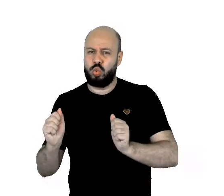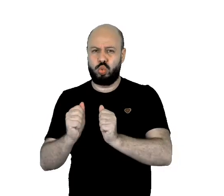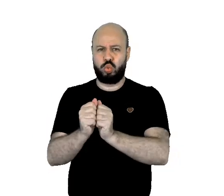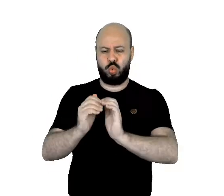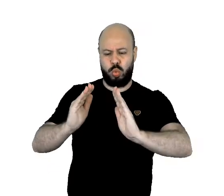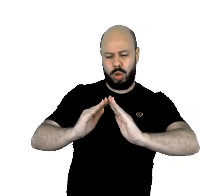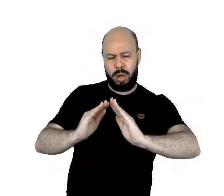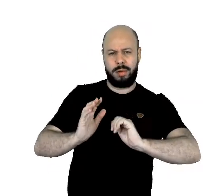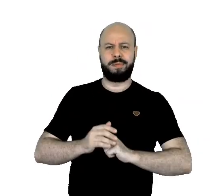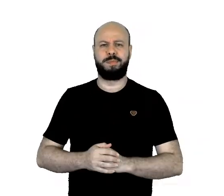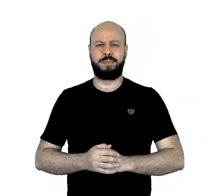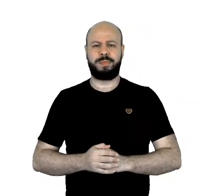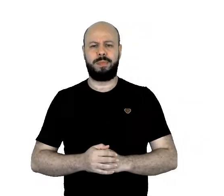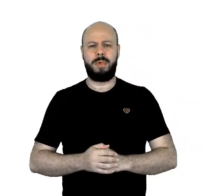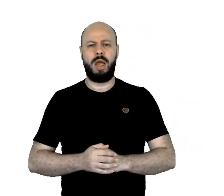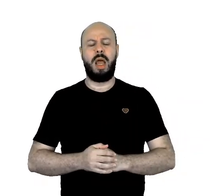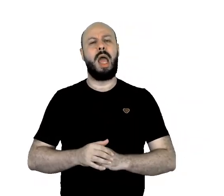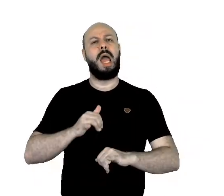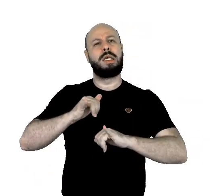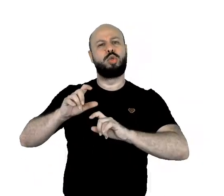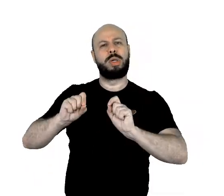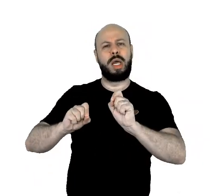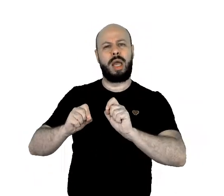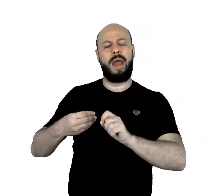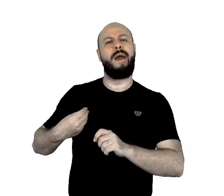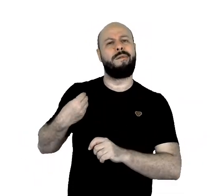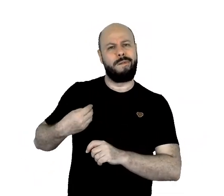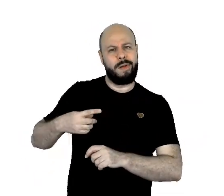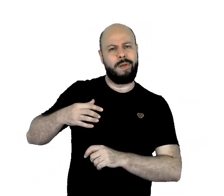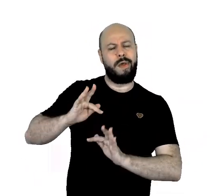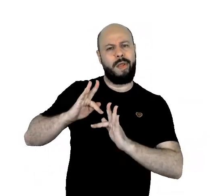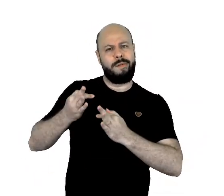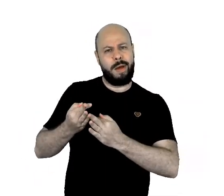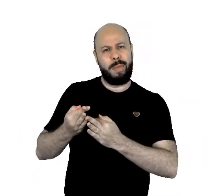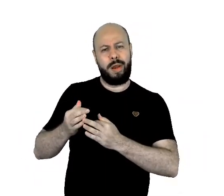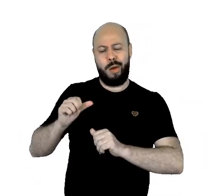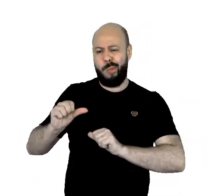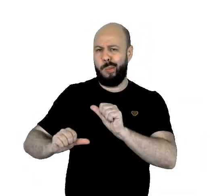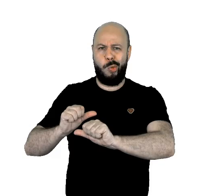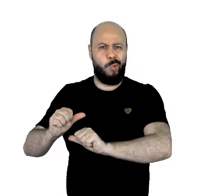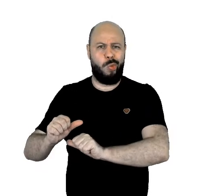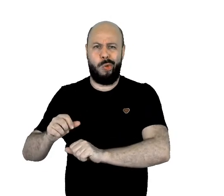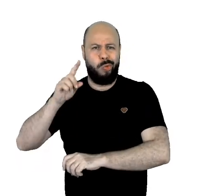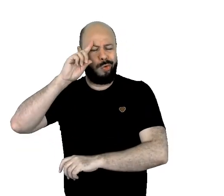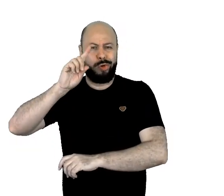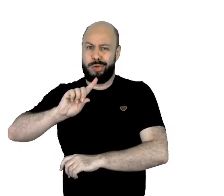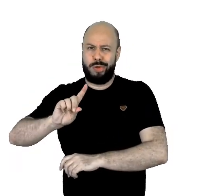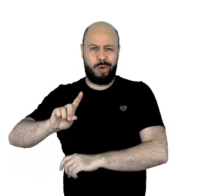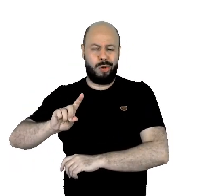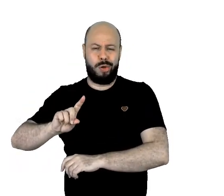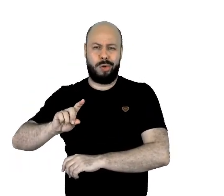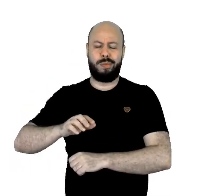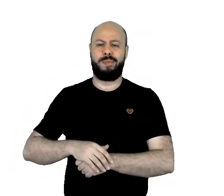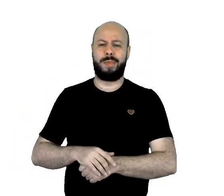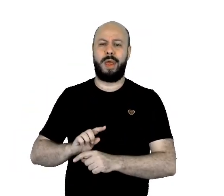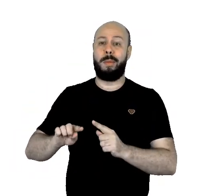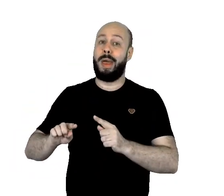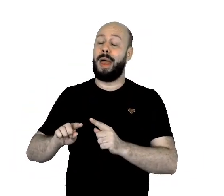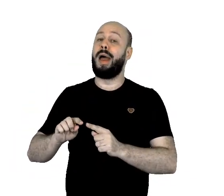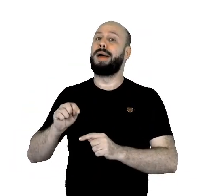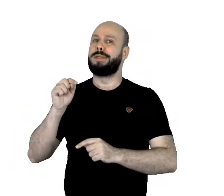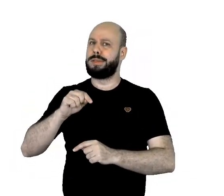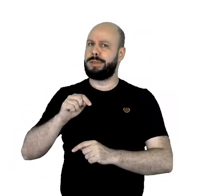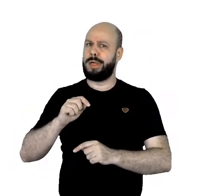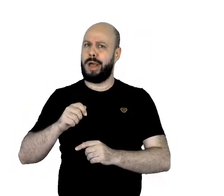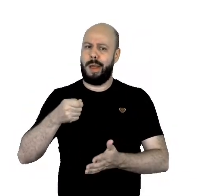Ele diz que a rotina da família não mudou tanto durante a pandemia do coronavírus, mas a conta de água